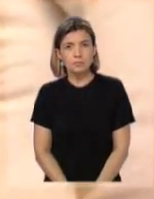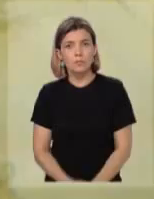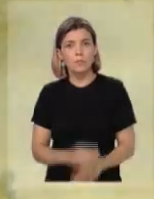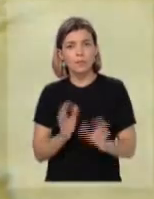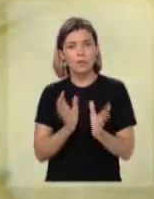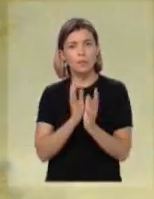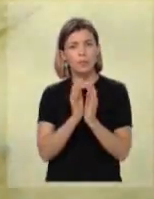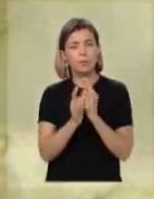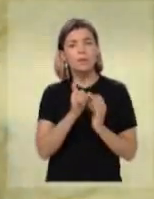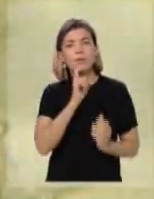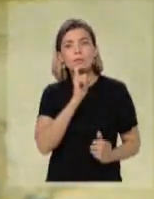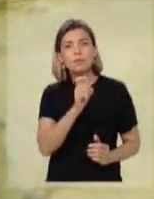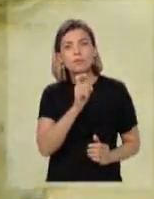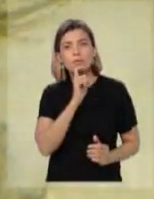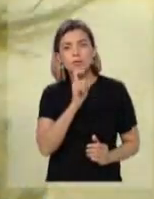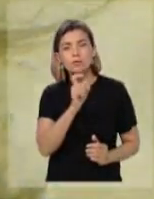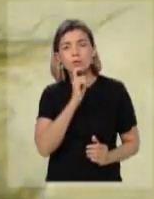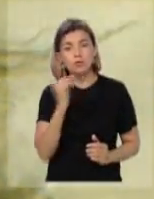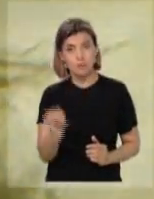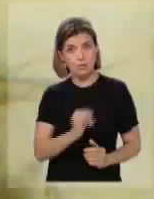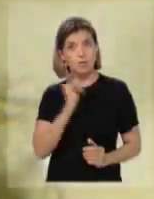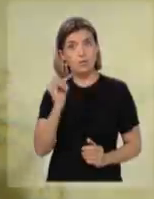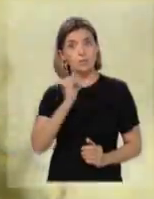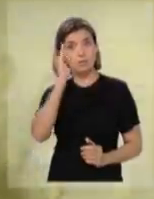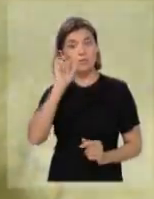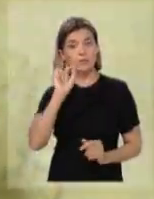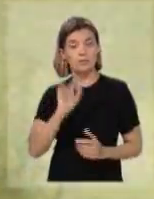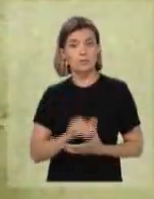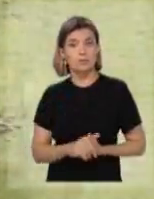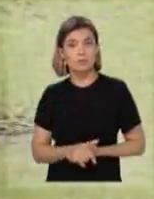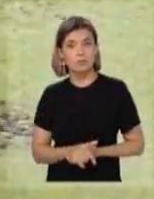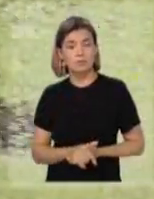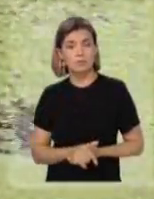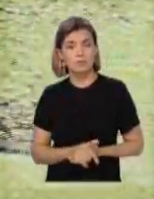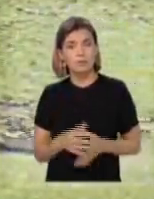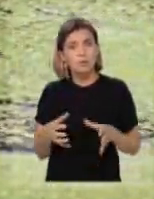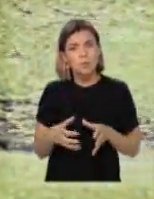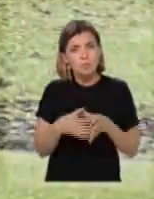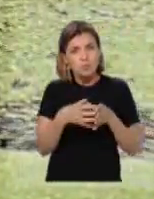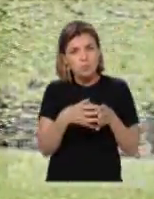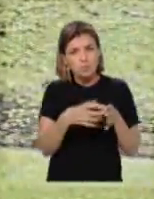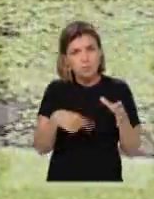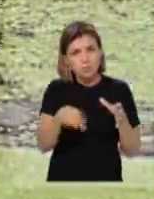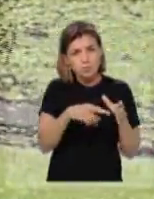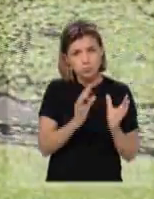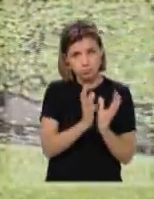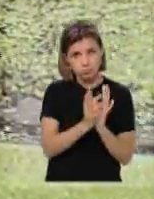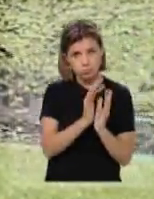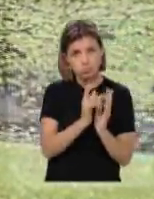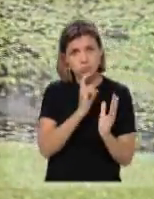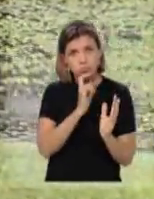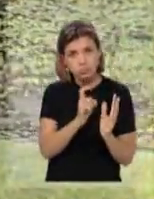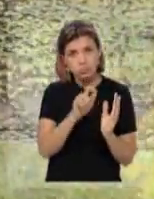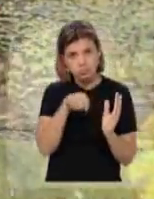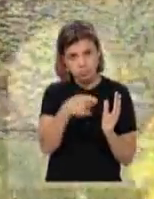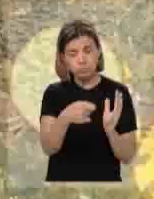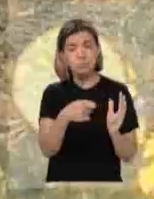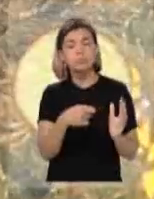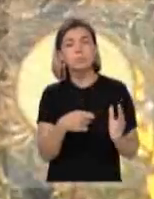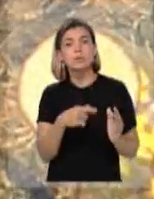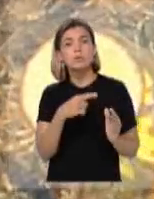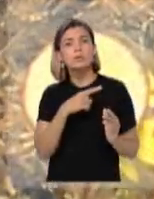As algas verdes também possuem grande importância econômica. Este grupo de algas, especificamente,